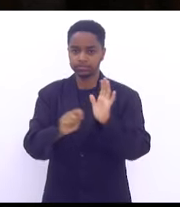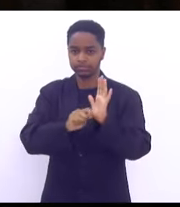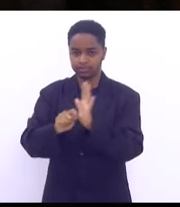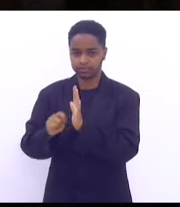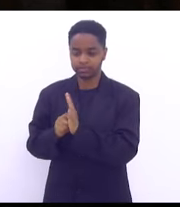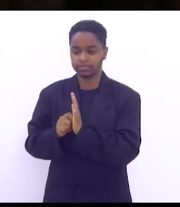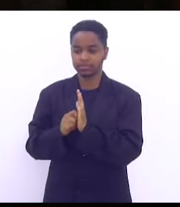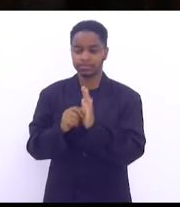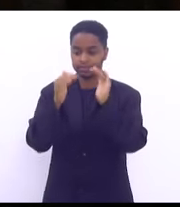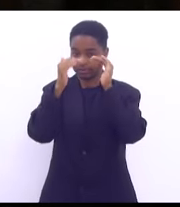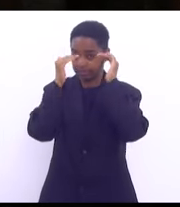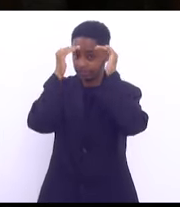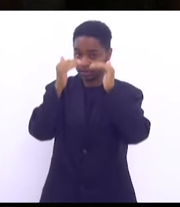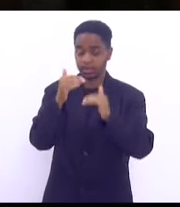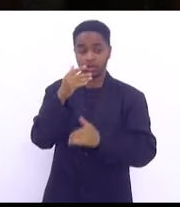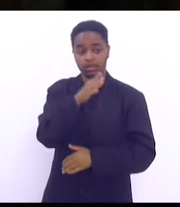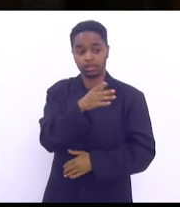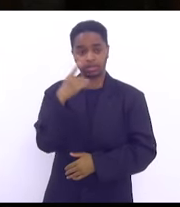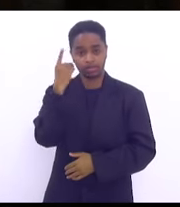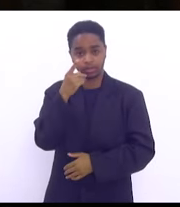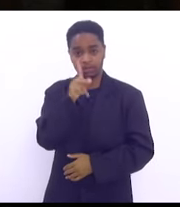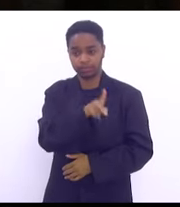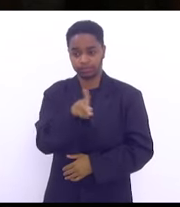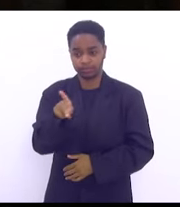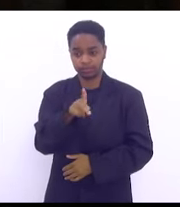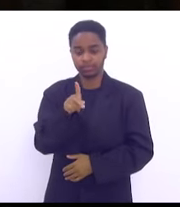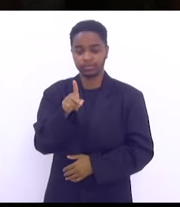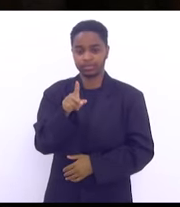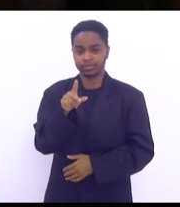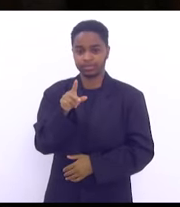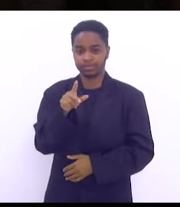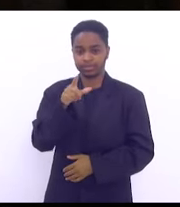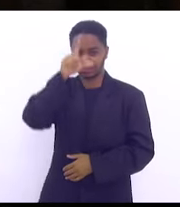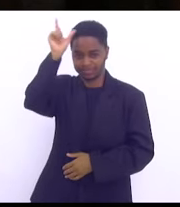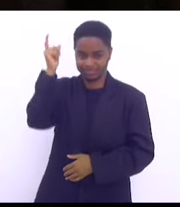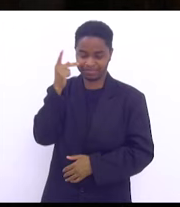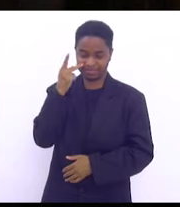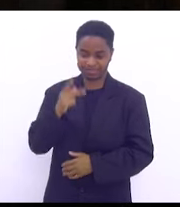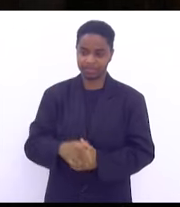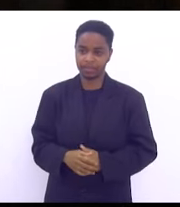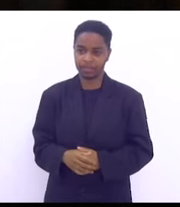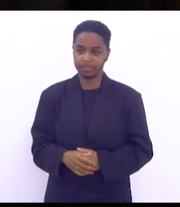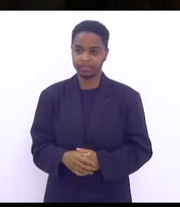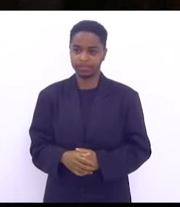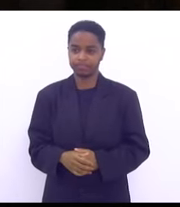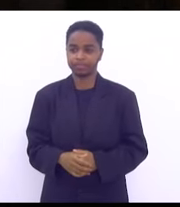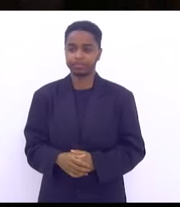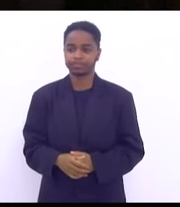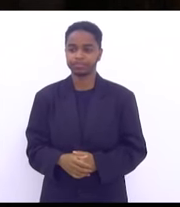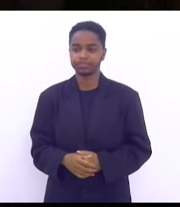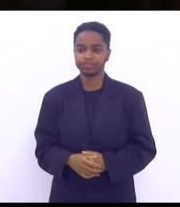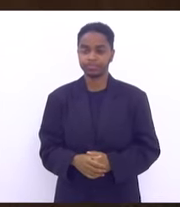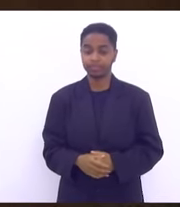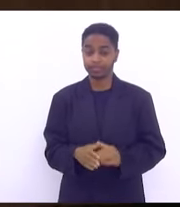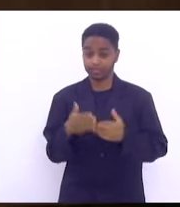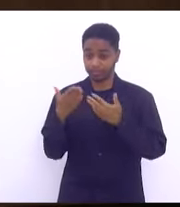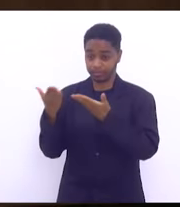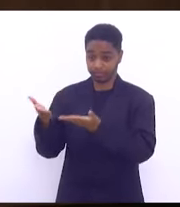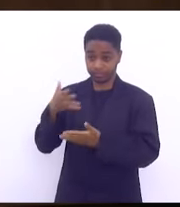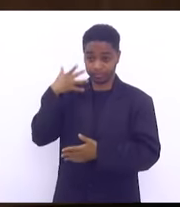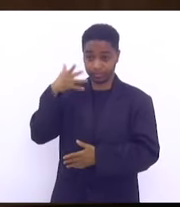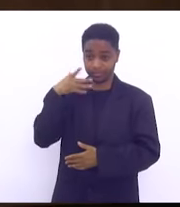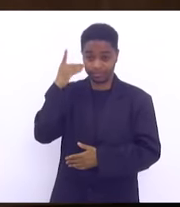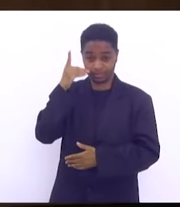e professor, decano Luiz Paulo Corrêa da Rocha. Senhor orador,